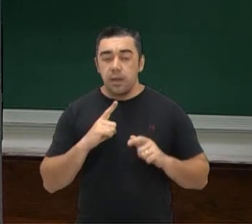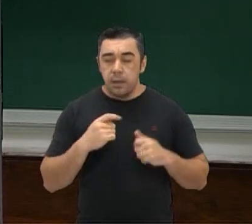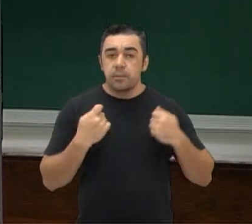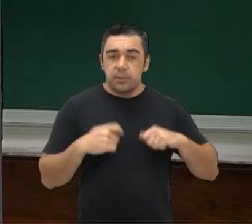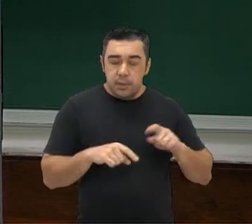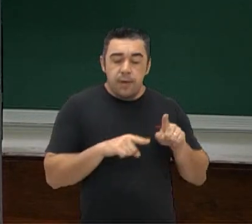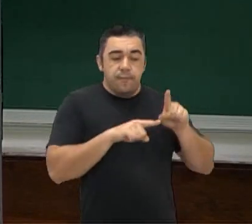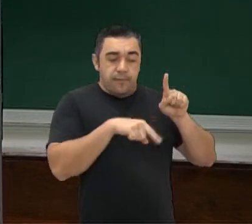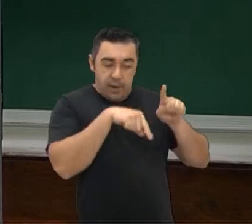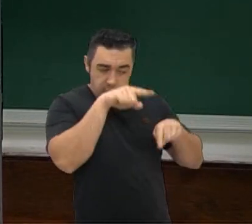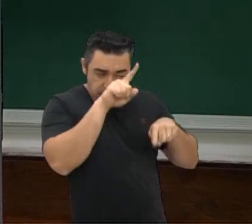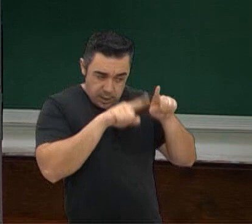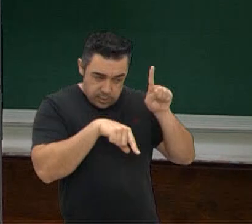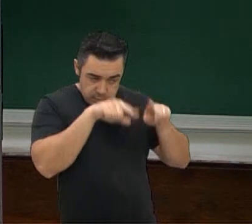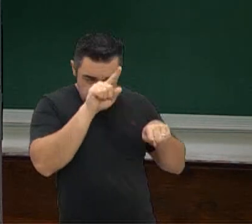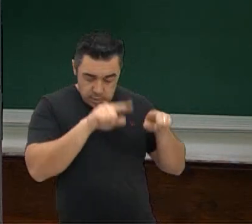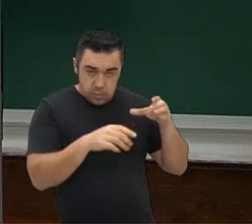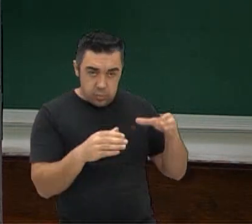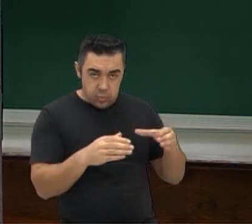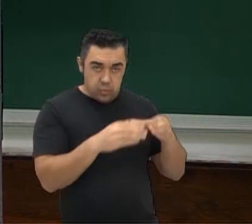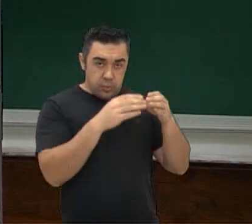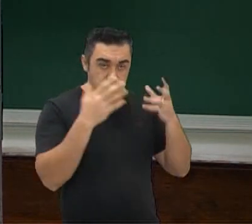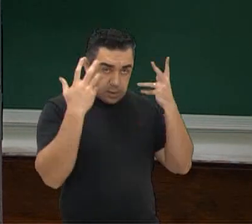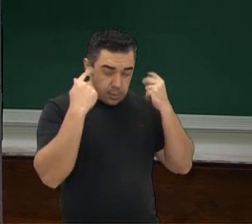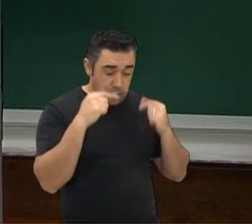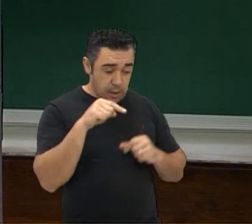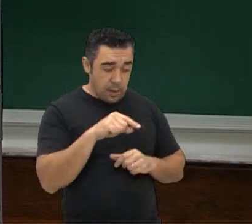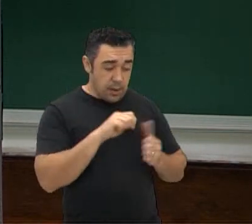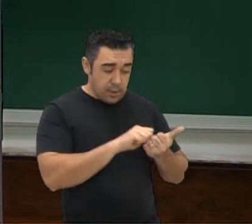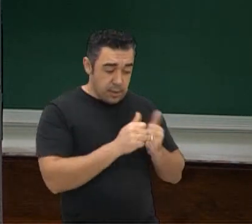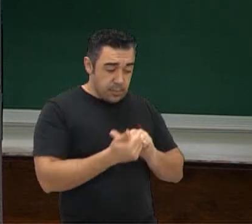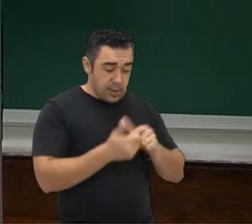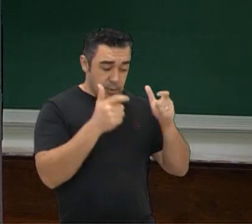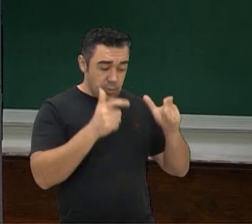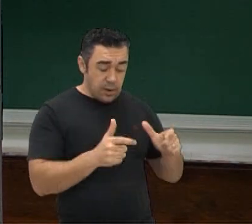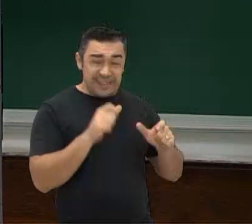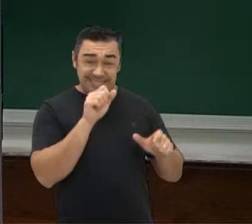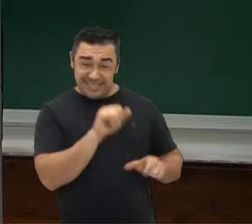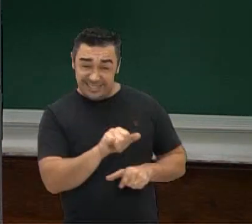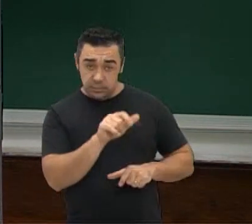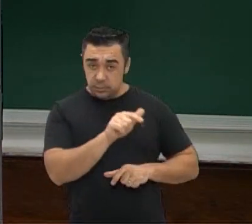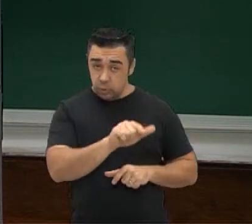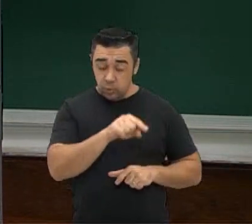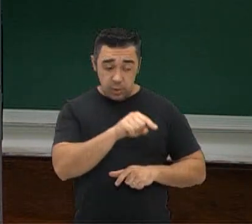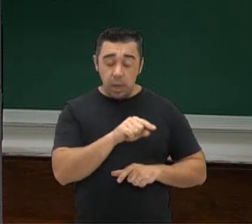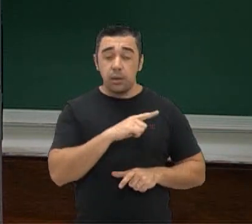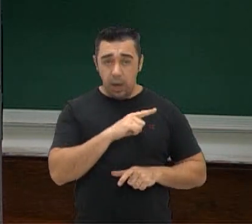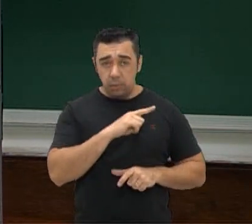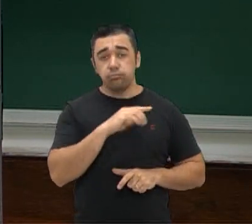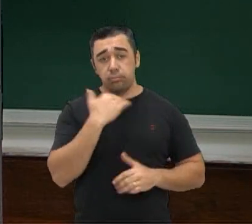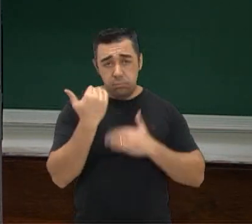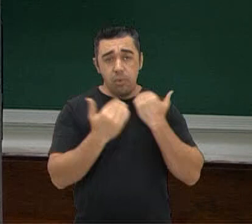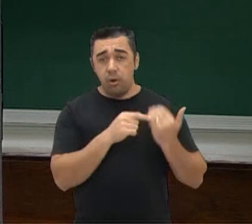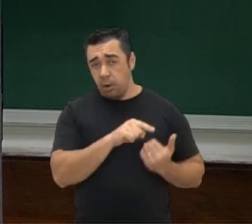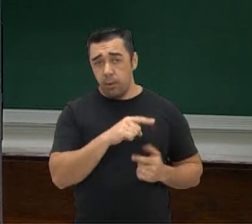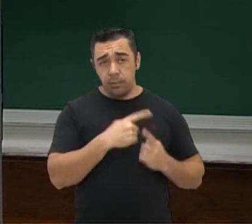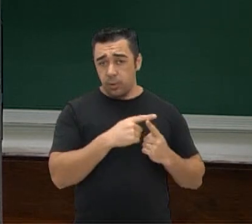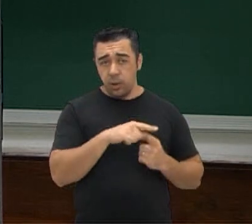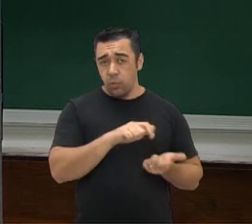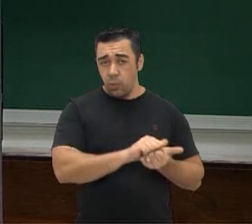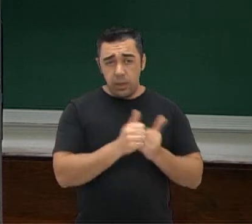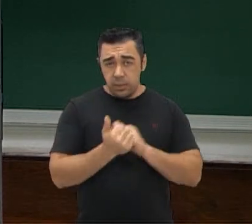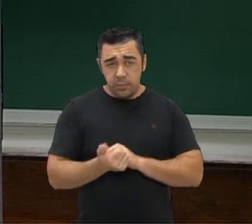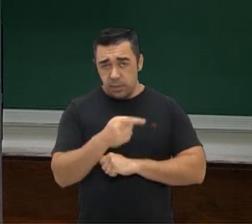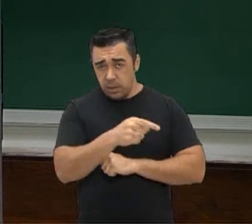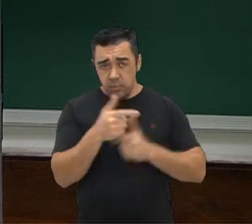aquela variabilidade que é mais adaptada ao meio. Se não existir, aqueles organismos vão ser extintos, porque eles não são adaptados ao